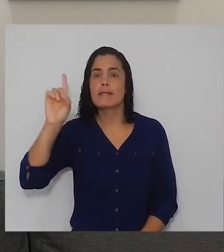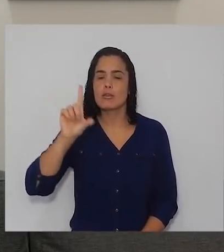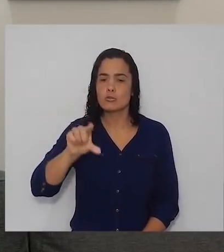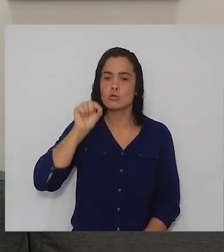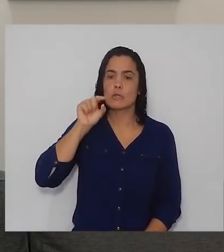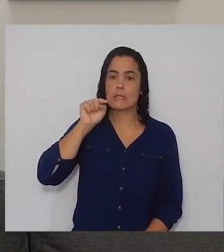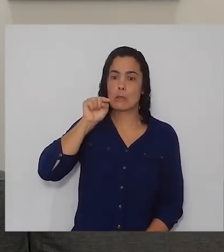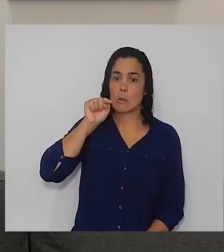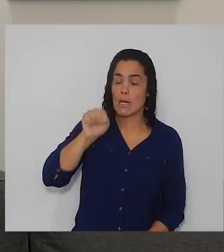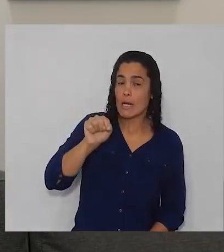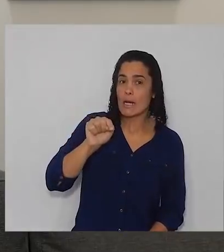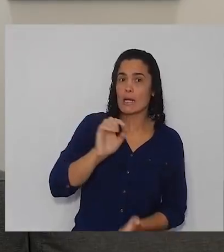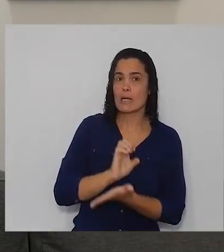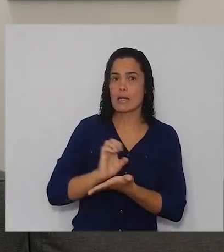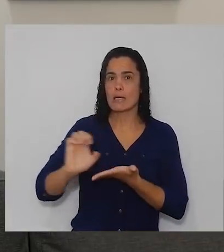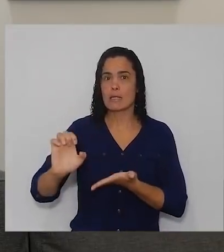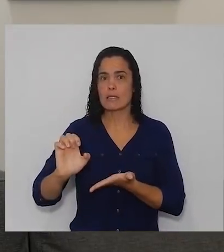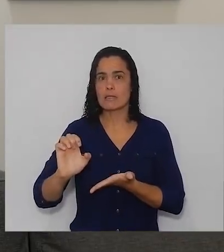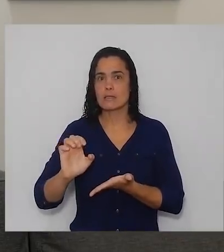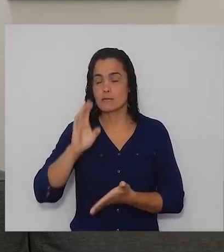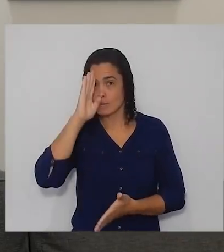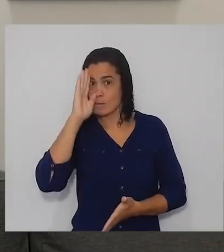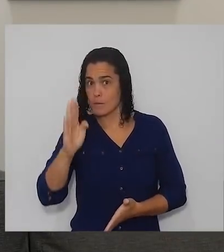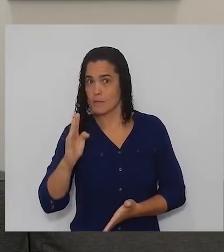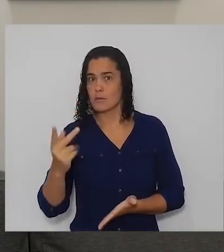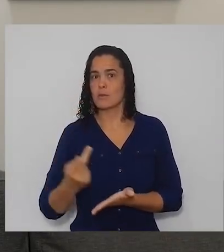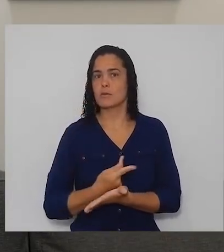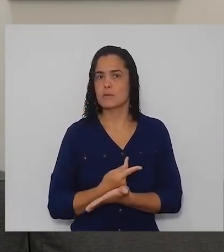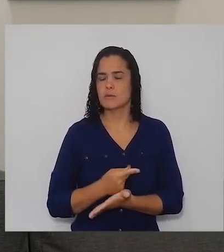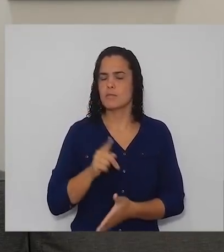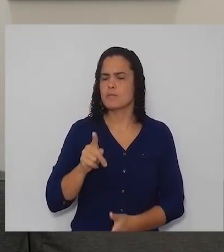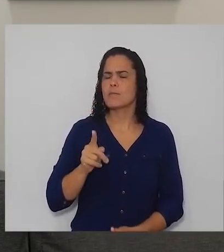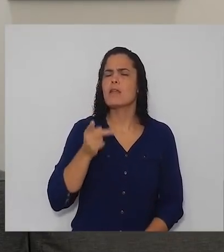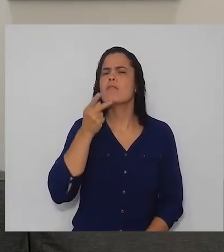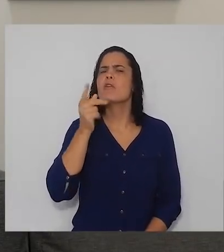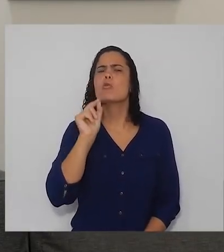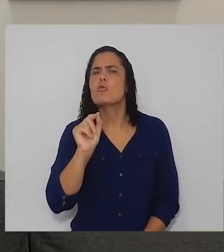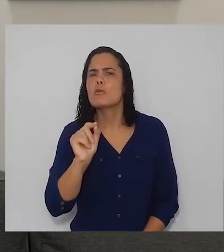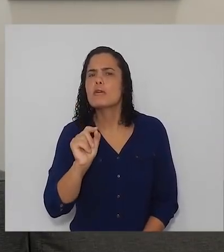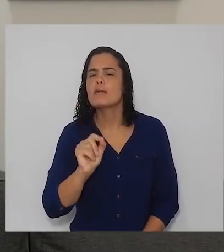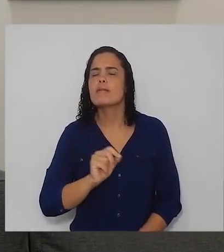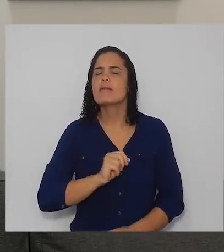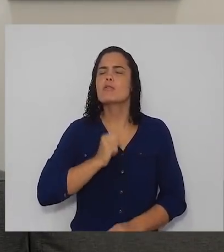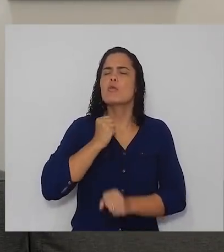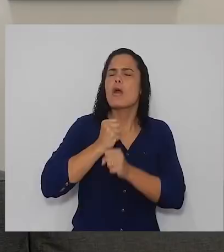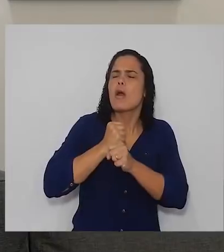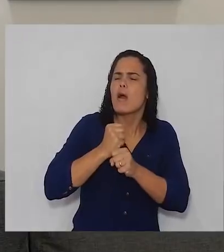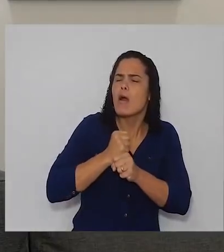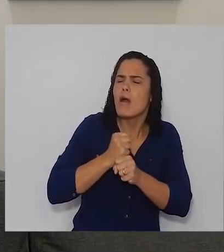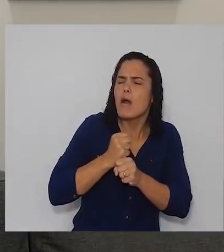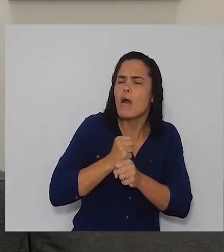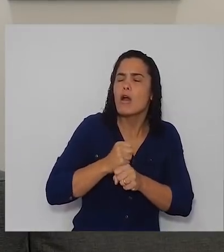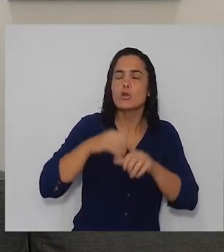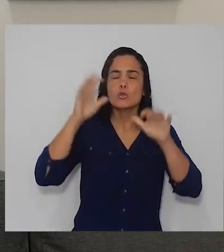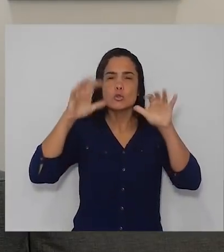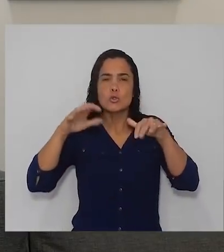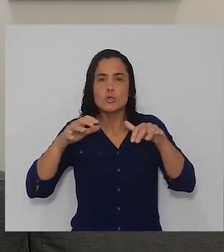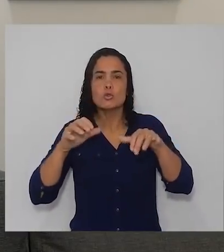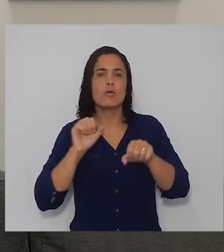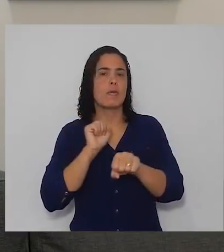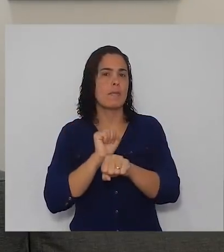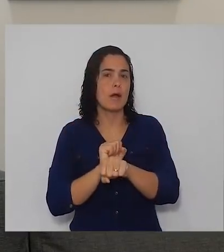situação. Ele profetizou que durante um longo período não haveria mais chuva, nem orvalho vindo dos